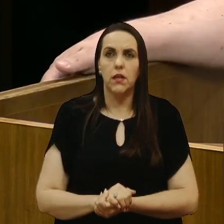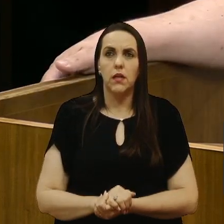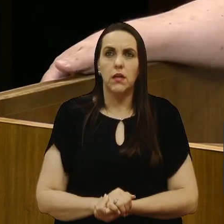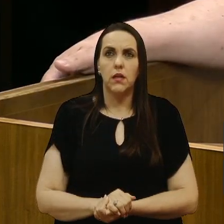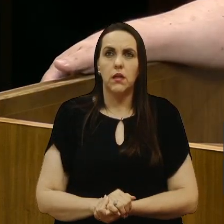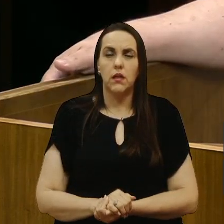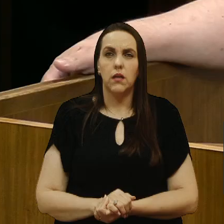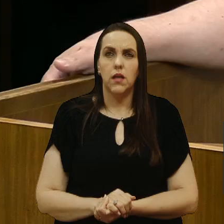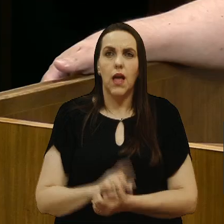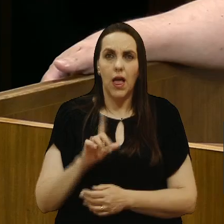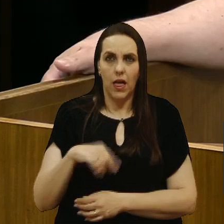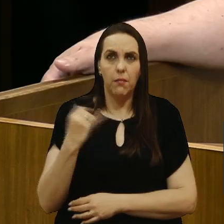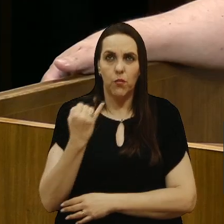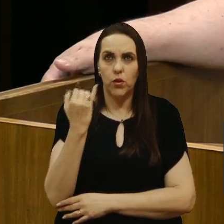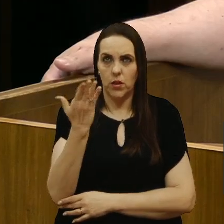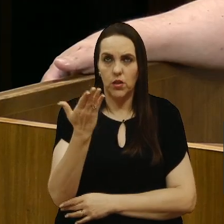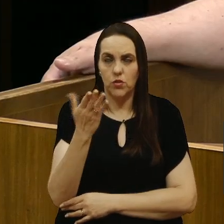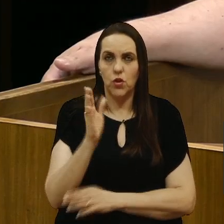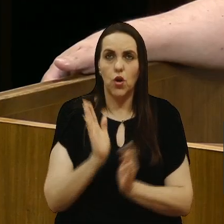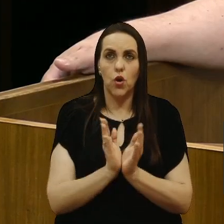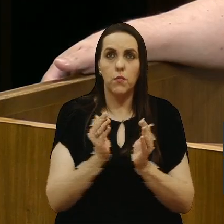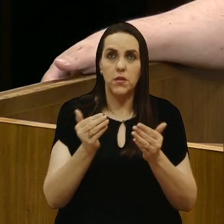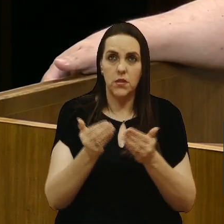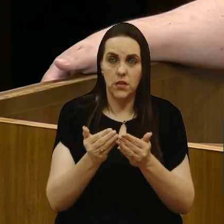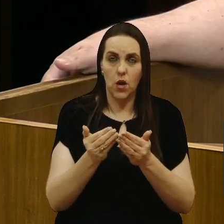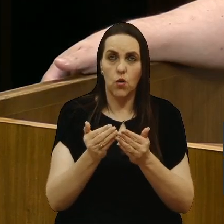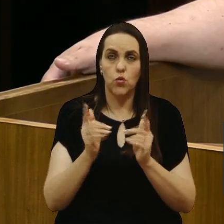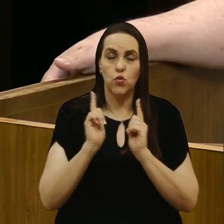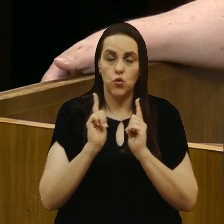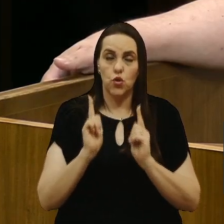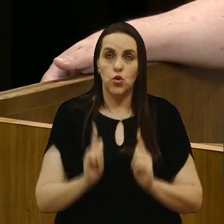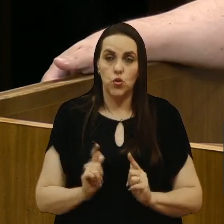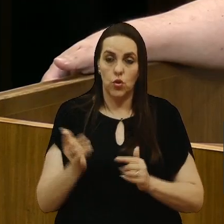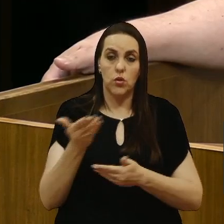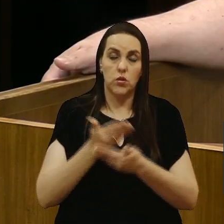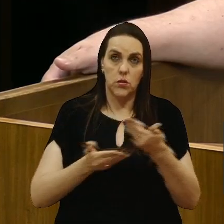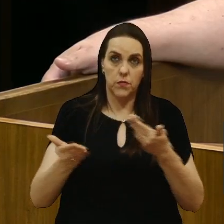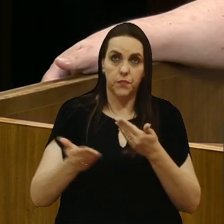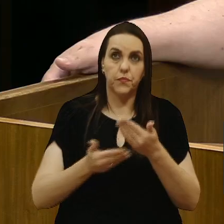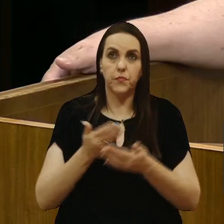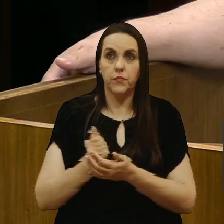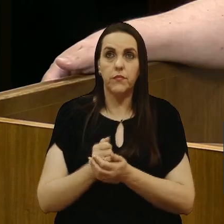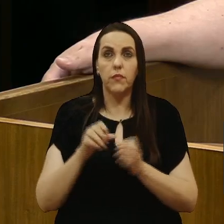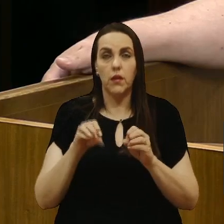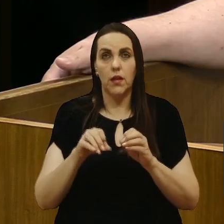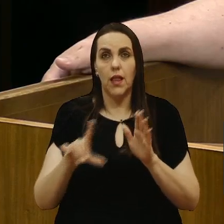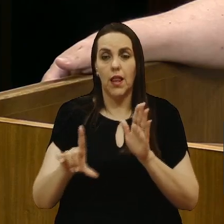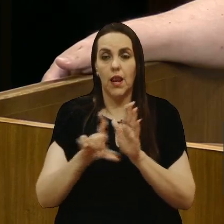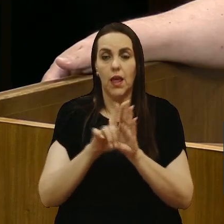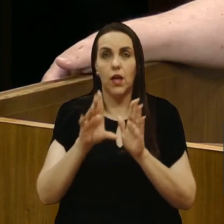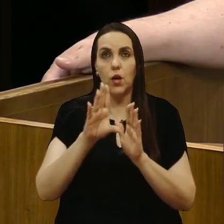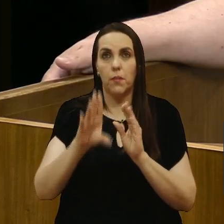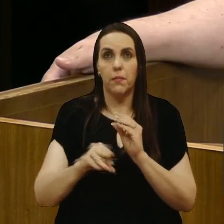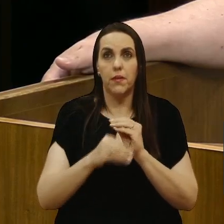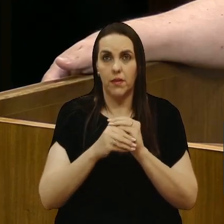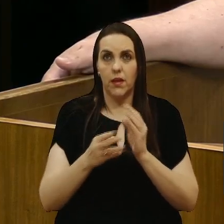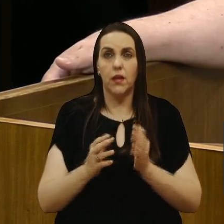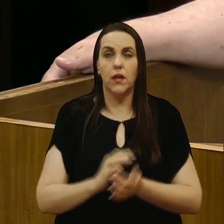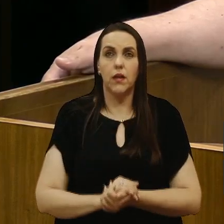questão muito importante aqui. A Comissão de Intergestores Bipartite de Educação foi criada pela Lei Complementar